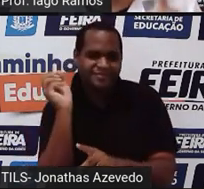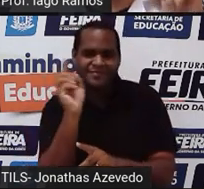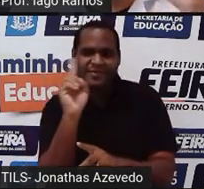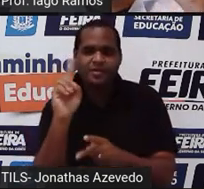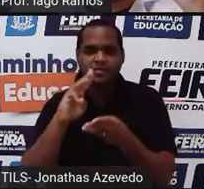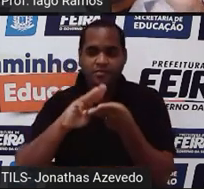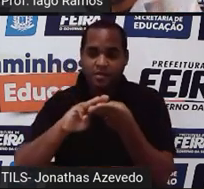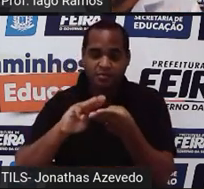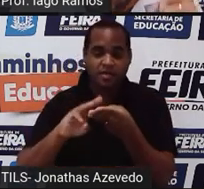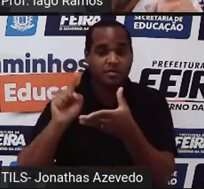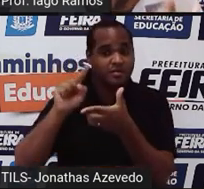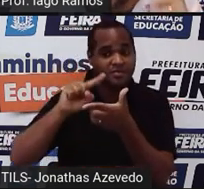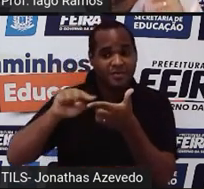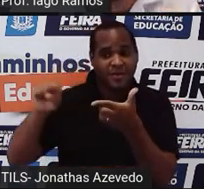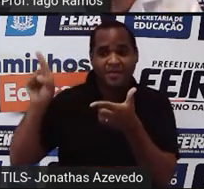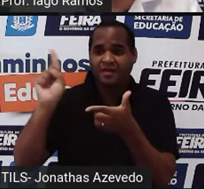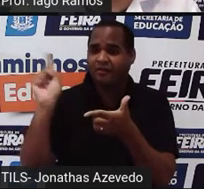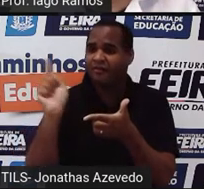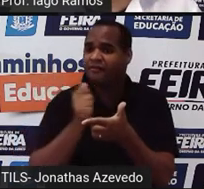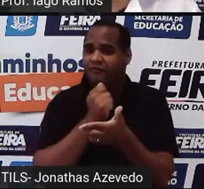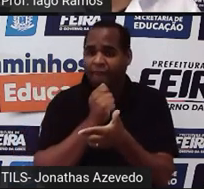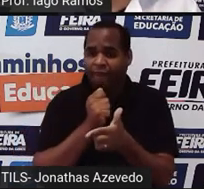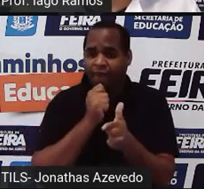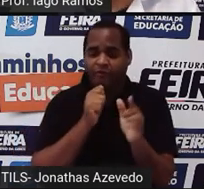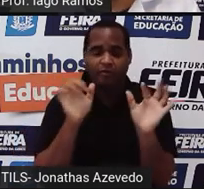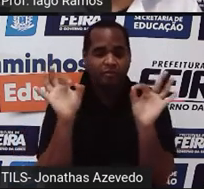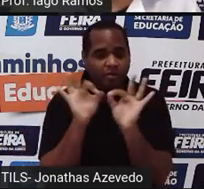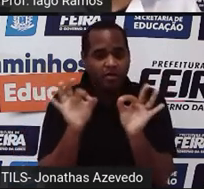esquece, matemática nunca foi problema, tá bom?